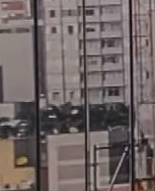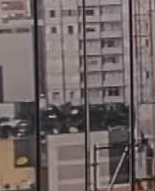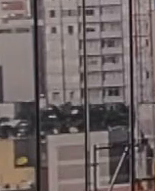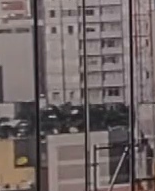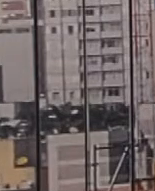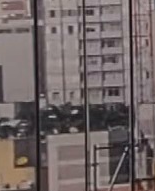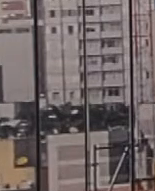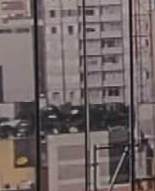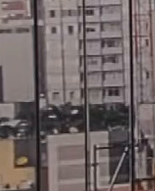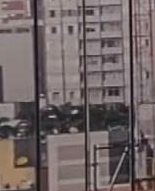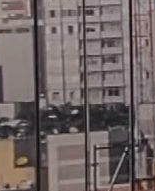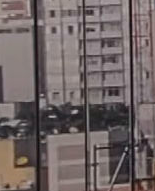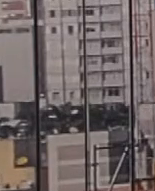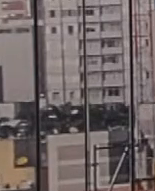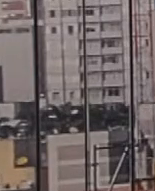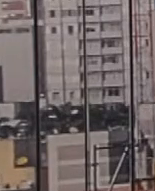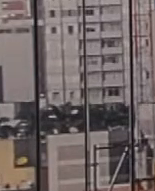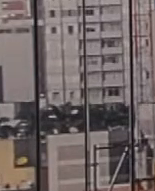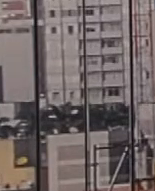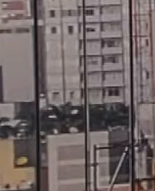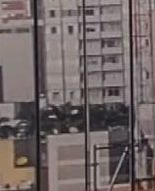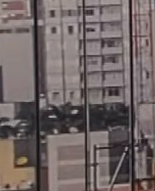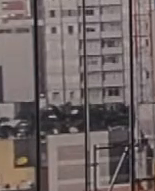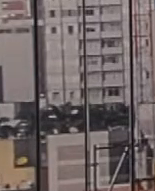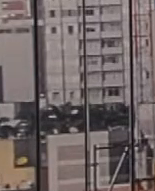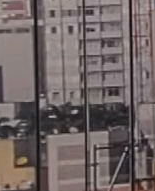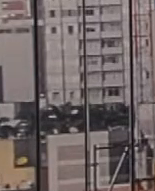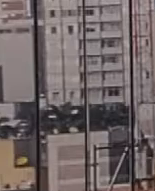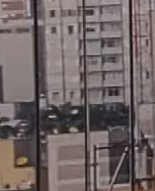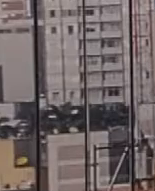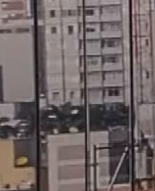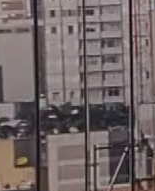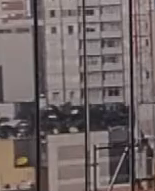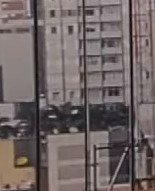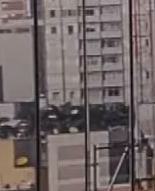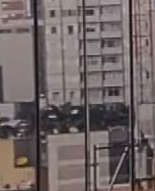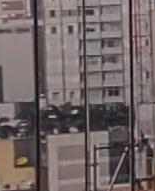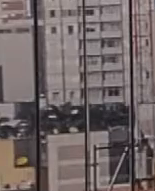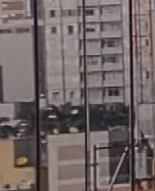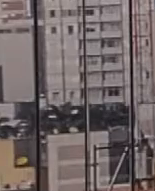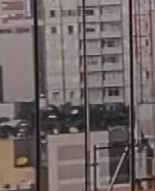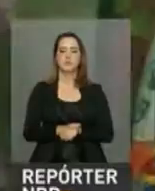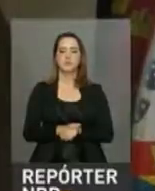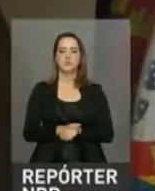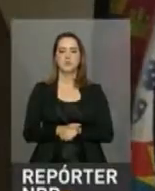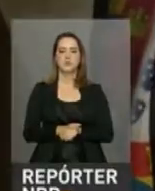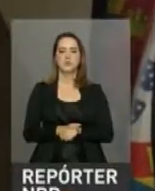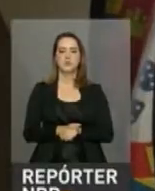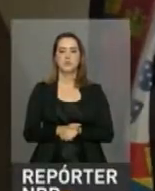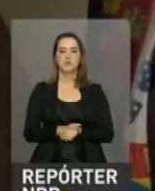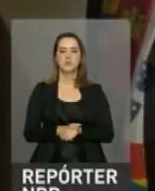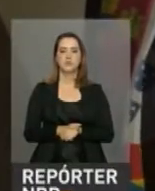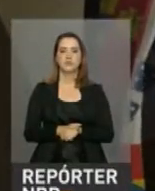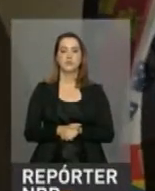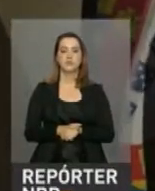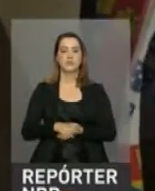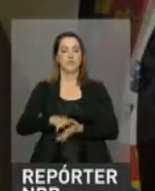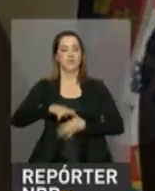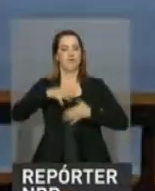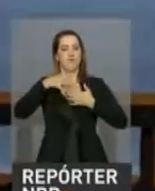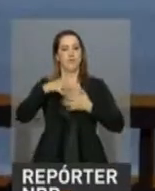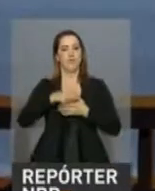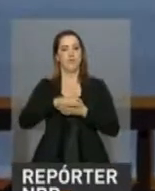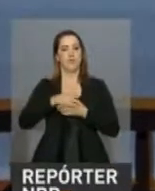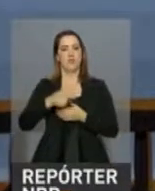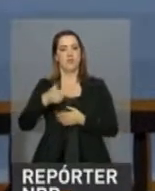de independência. Vamos ver os fatos que levaram ao pedido na reportagem da NBR. Em